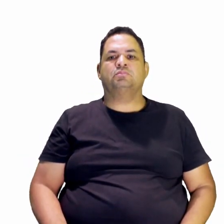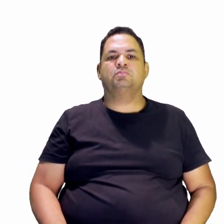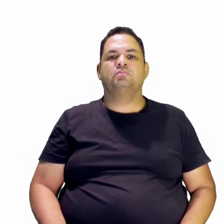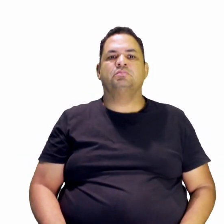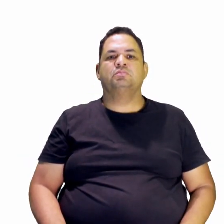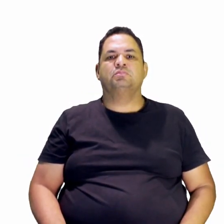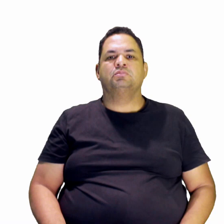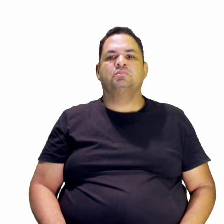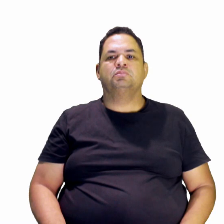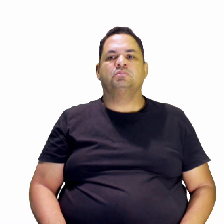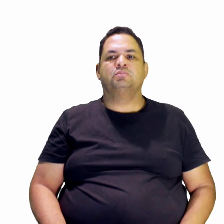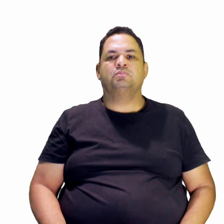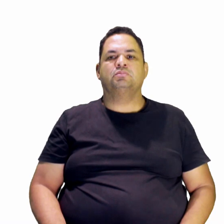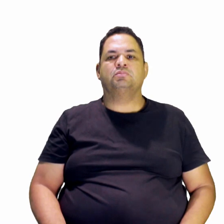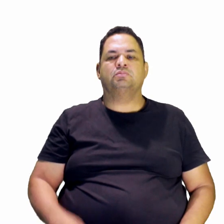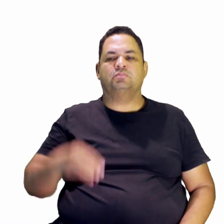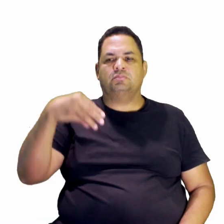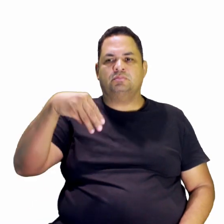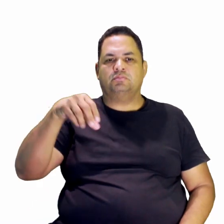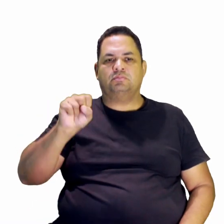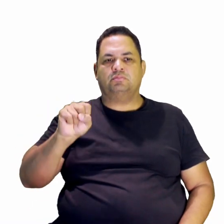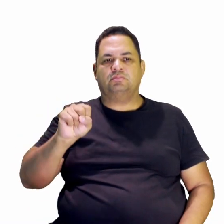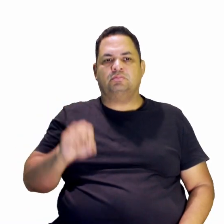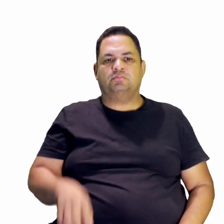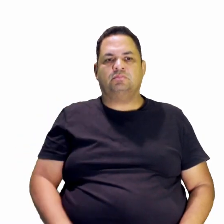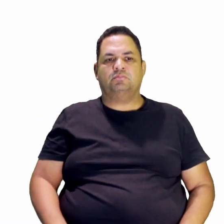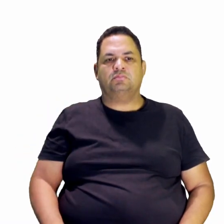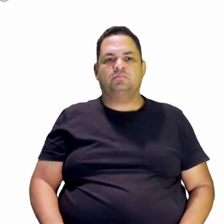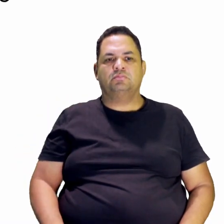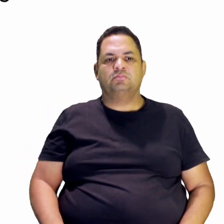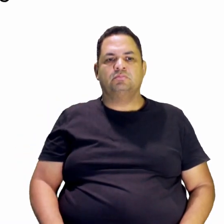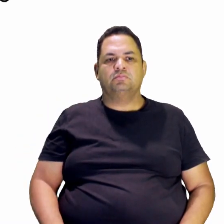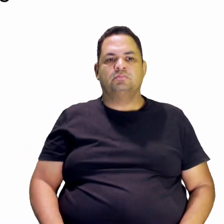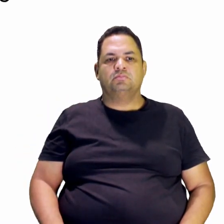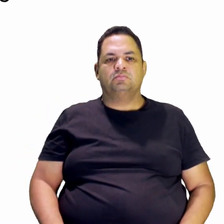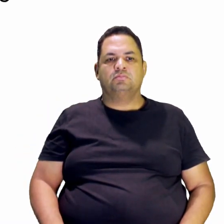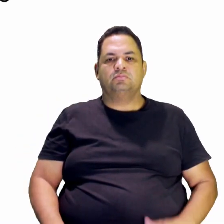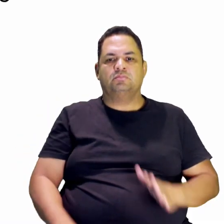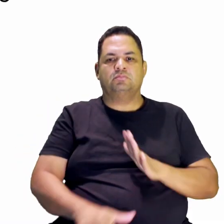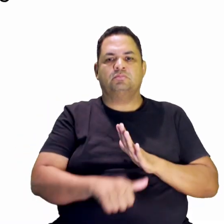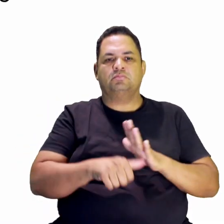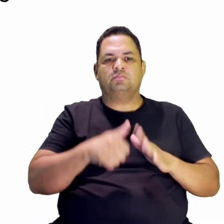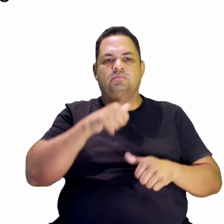quadrado, e metro por segundo, né? Então,